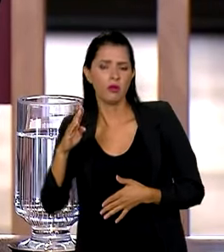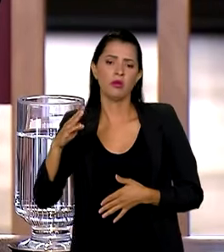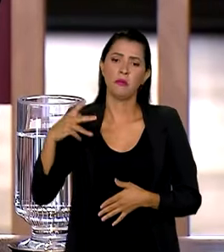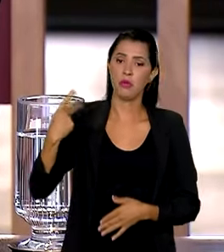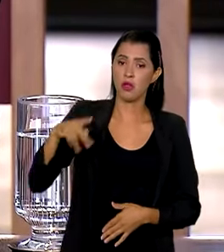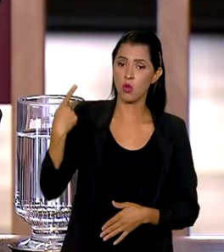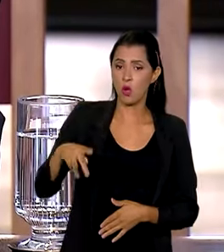e uruguaios